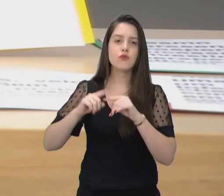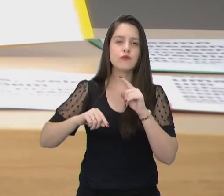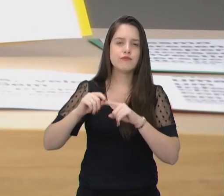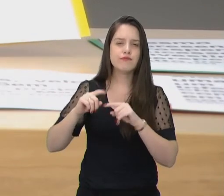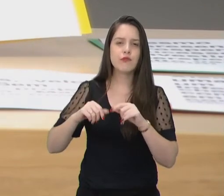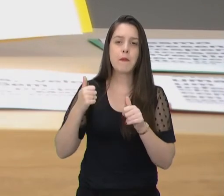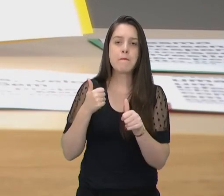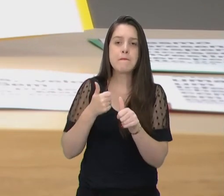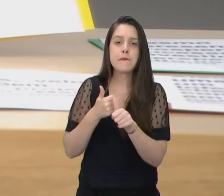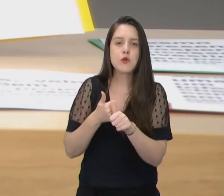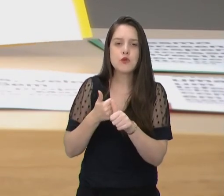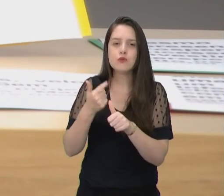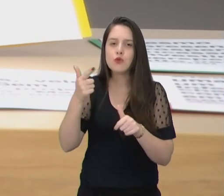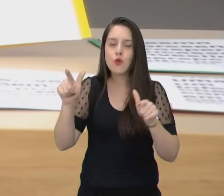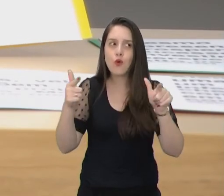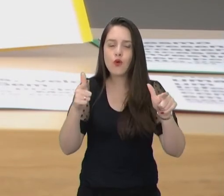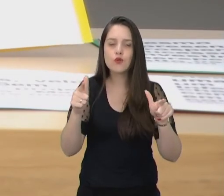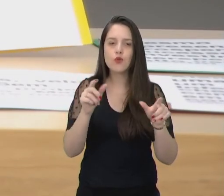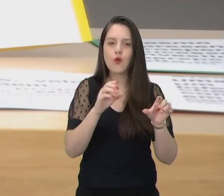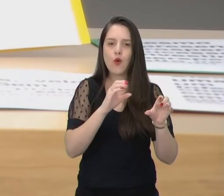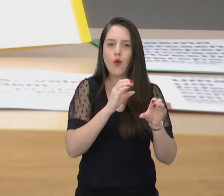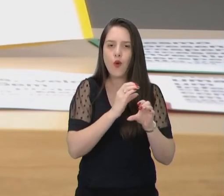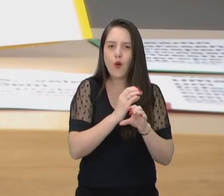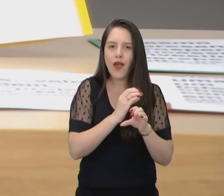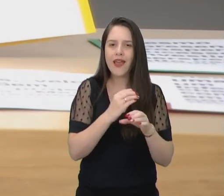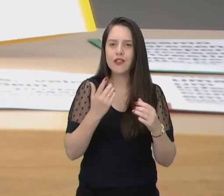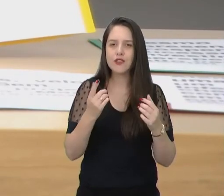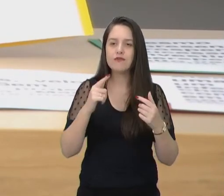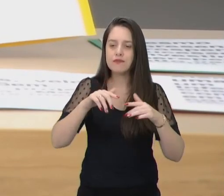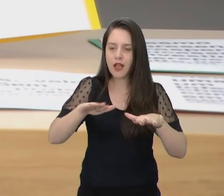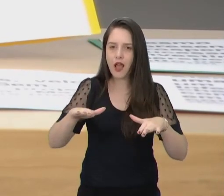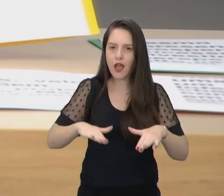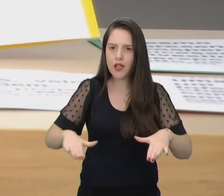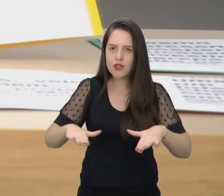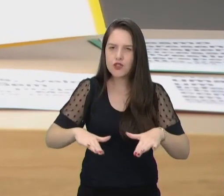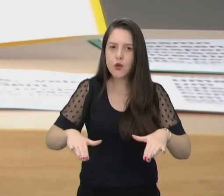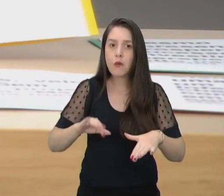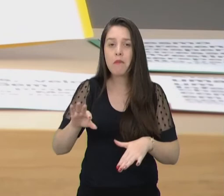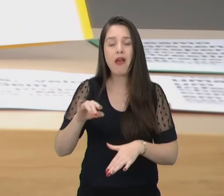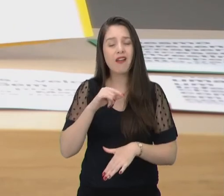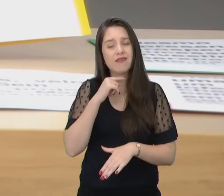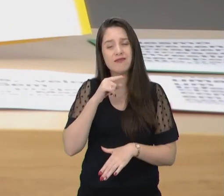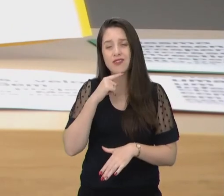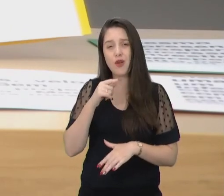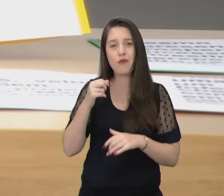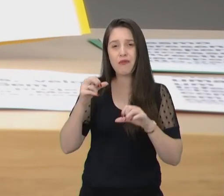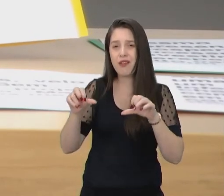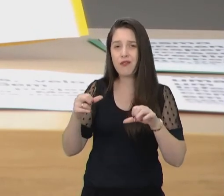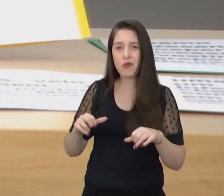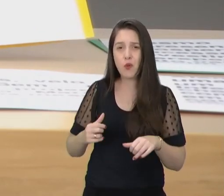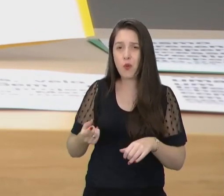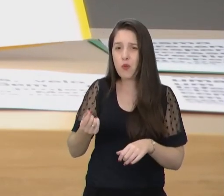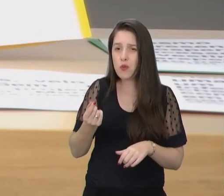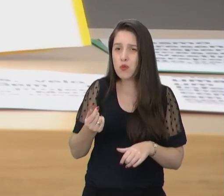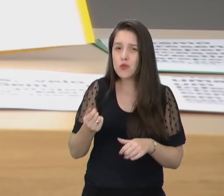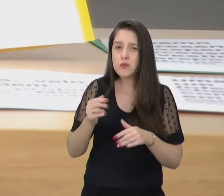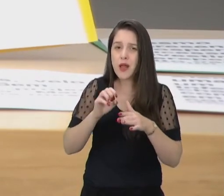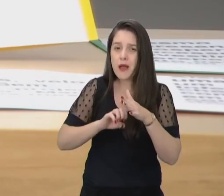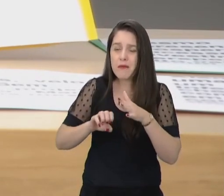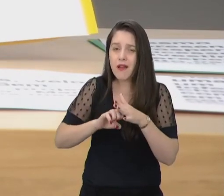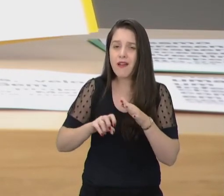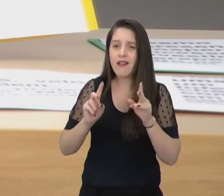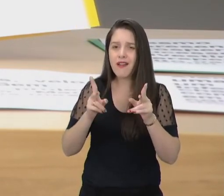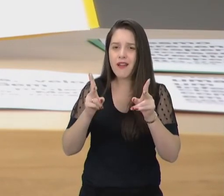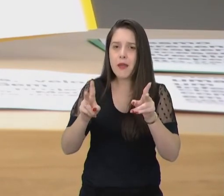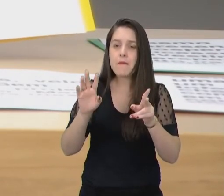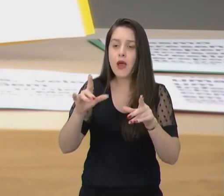muito próximo ao de outros concorrentes disponíveis na região. Não verificou o custo que tinha para manter a empresa e que o